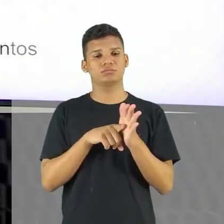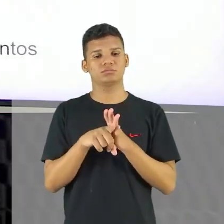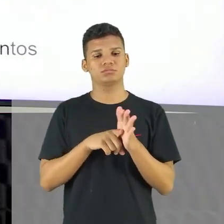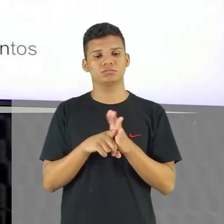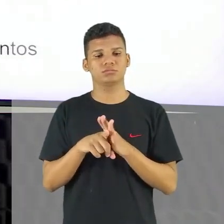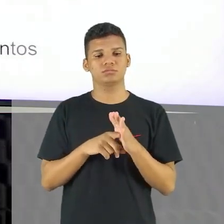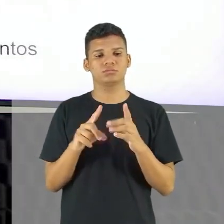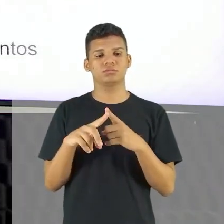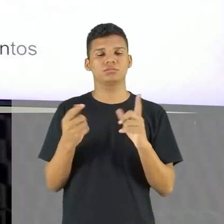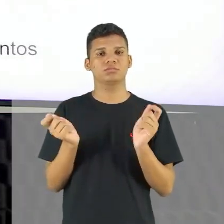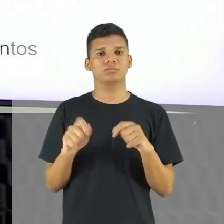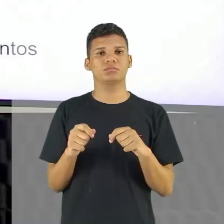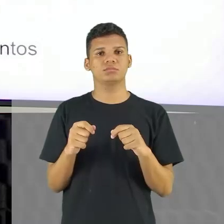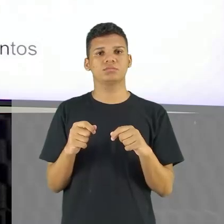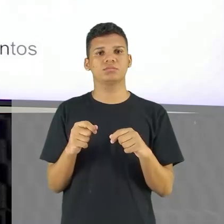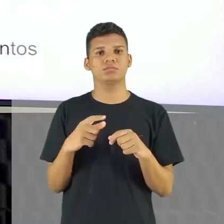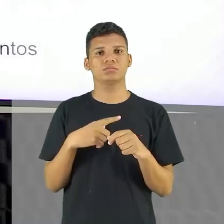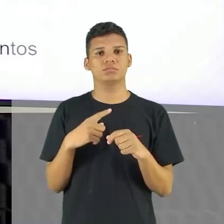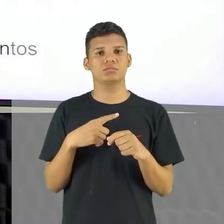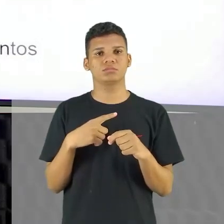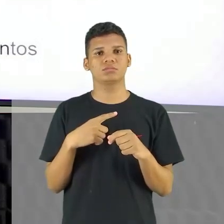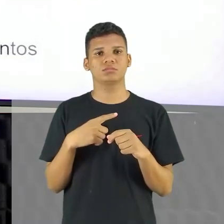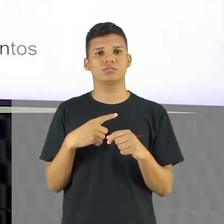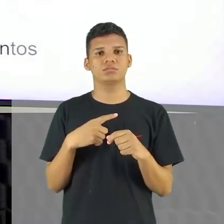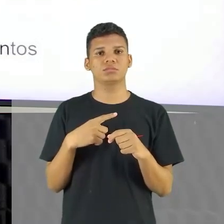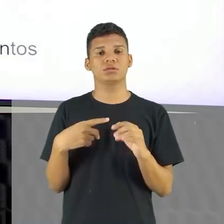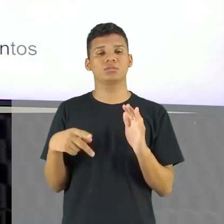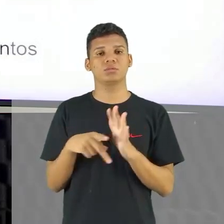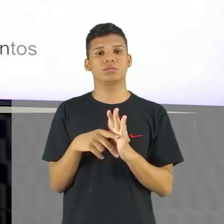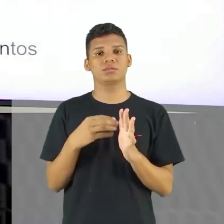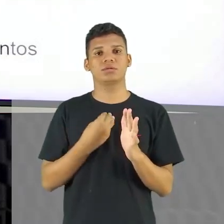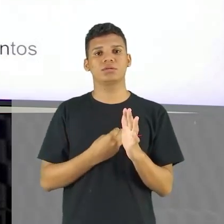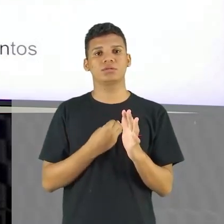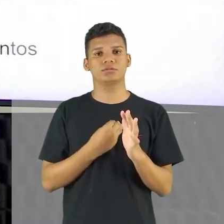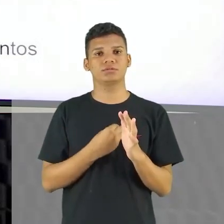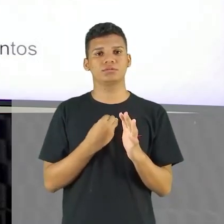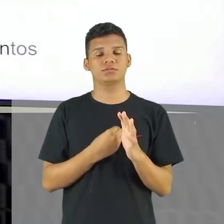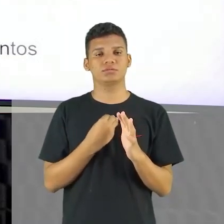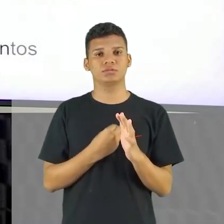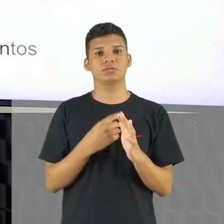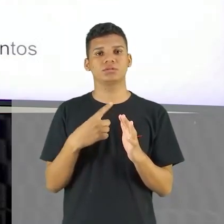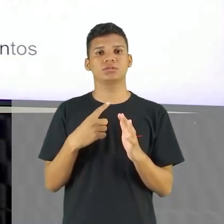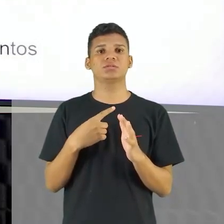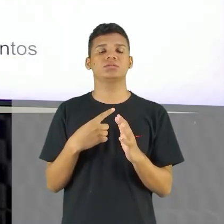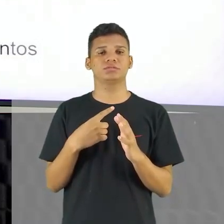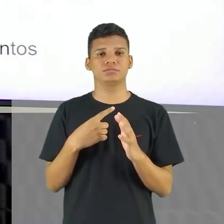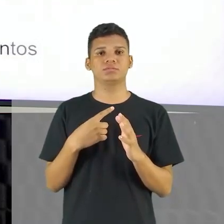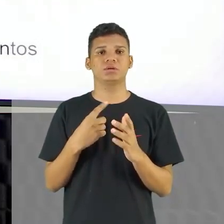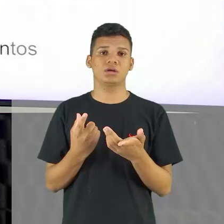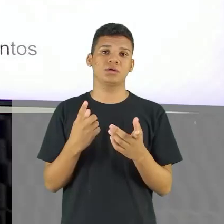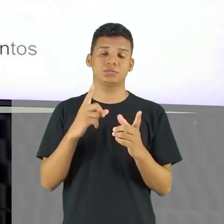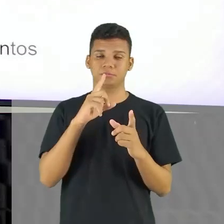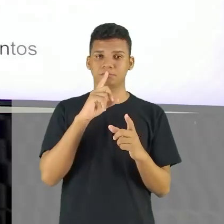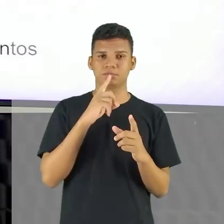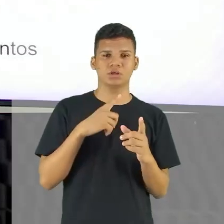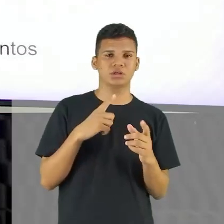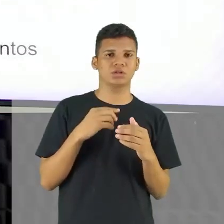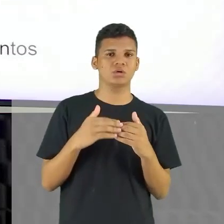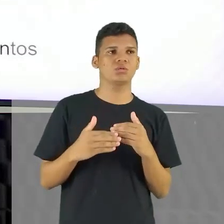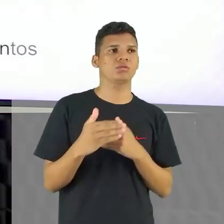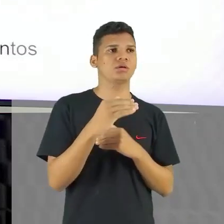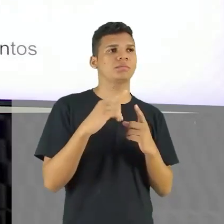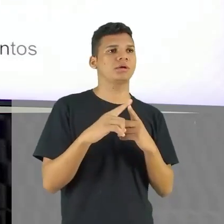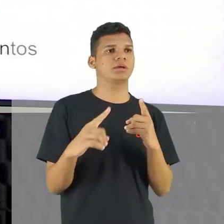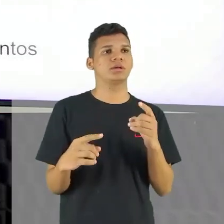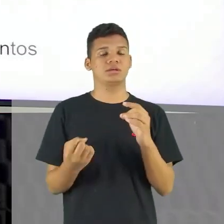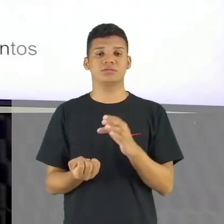só posso marcar transitoriedade na vida. As palavras têm potência? Sim. Elas são de vento,